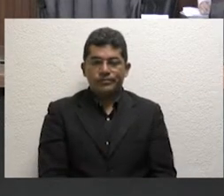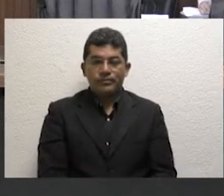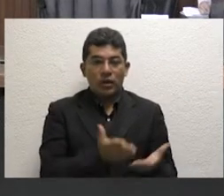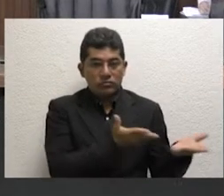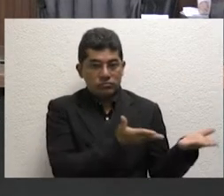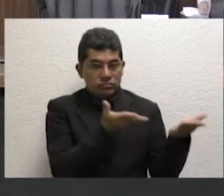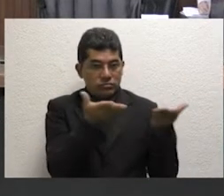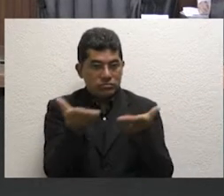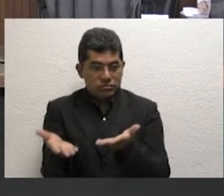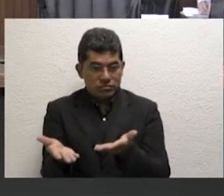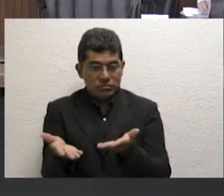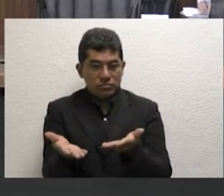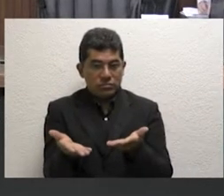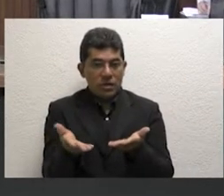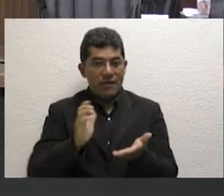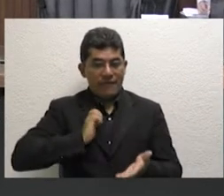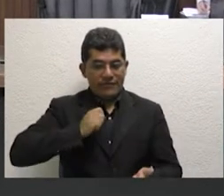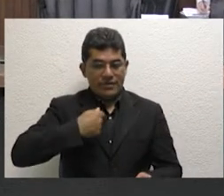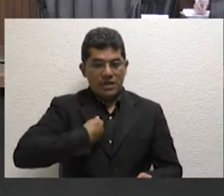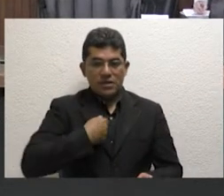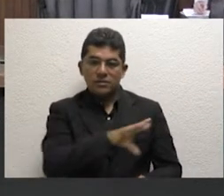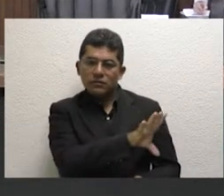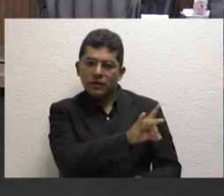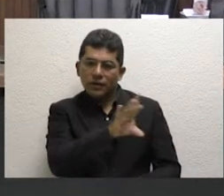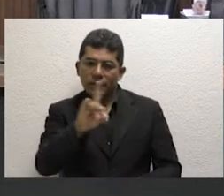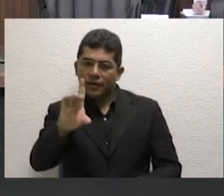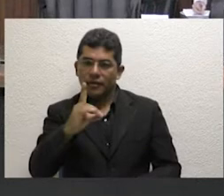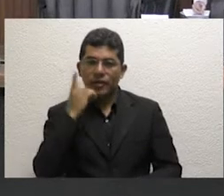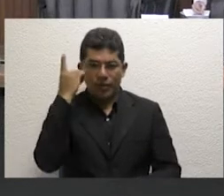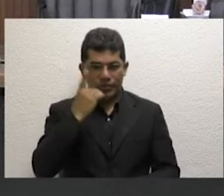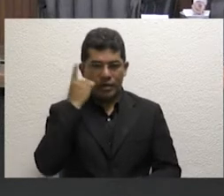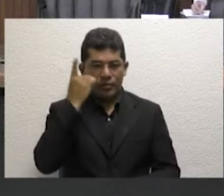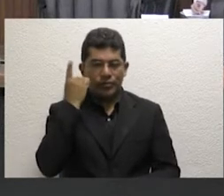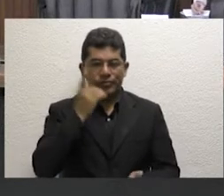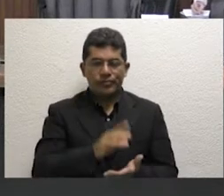Compareça e fiscalize de perto a atuação de seu deputado.